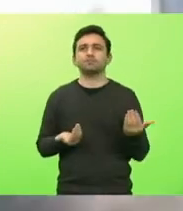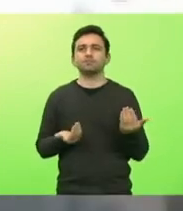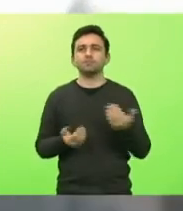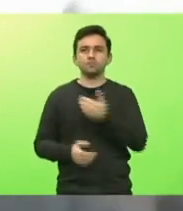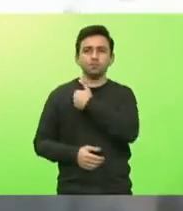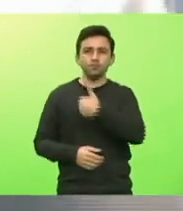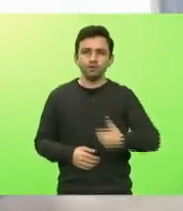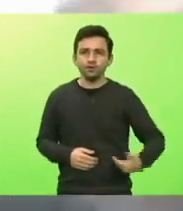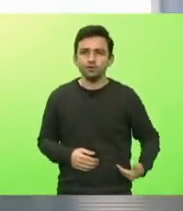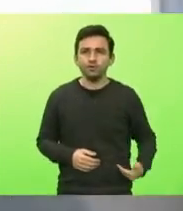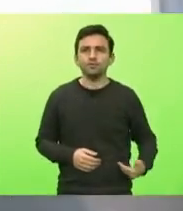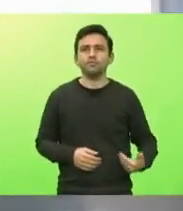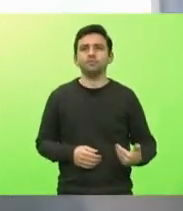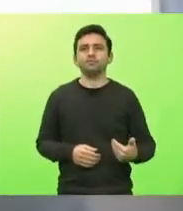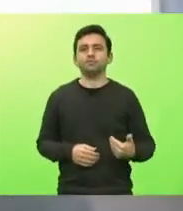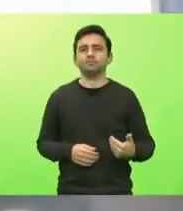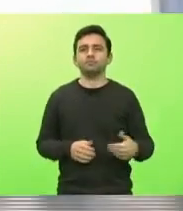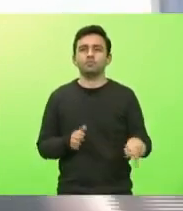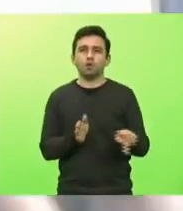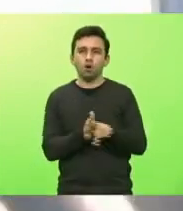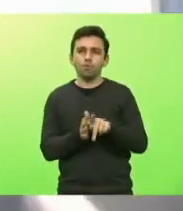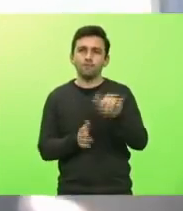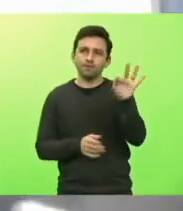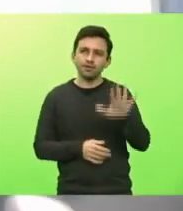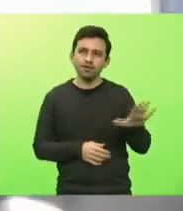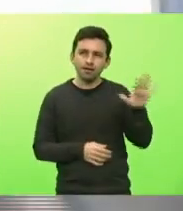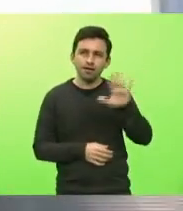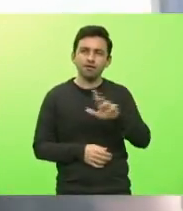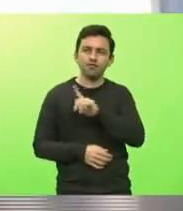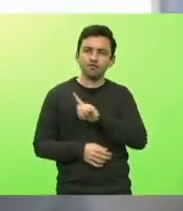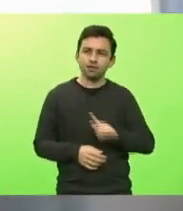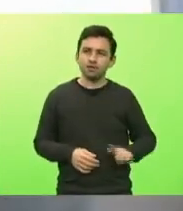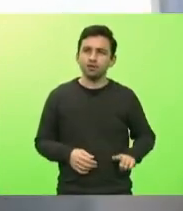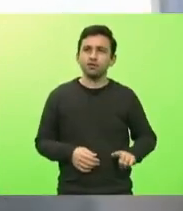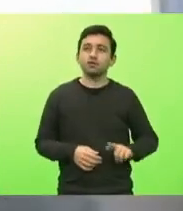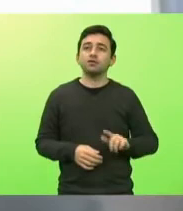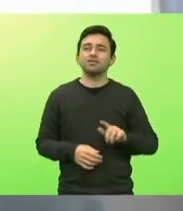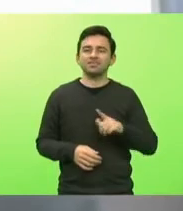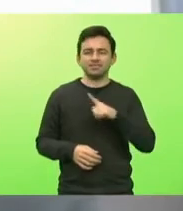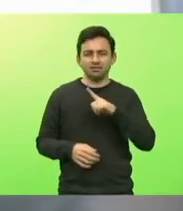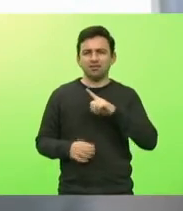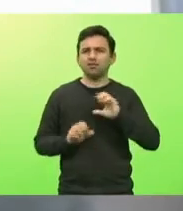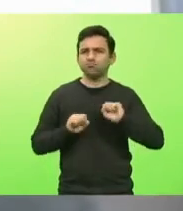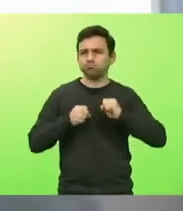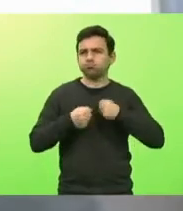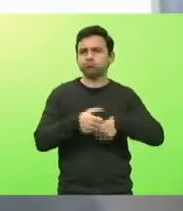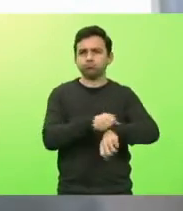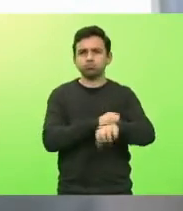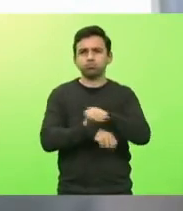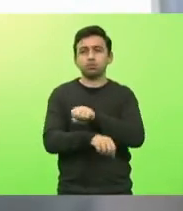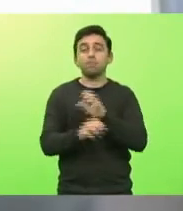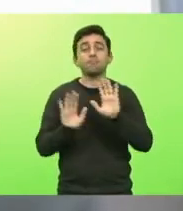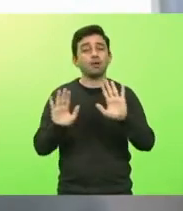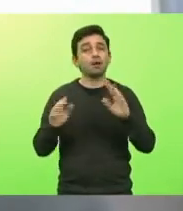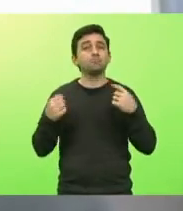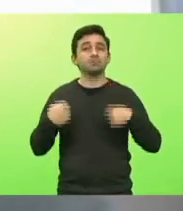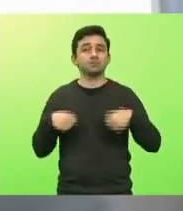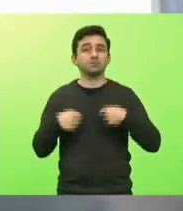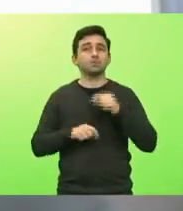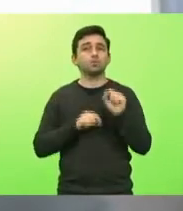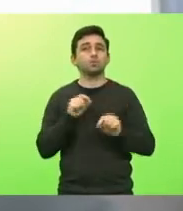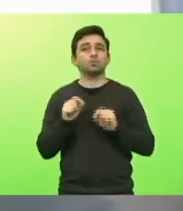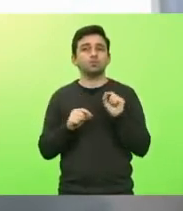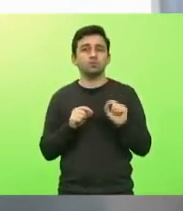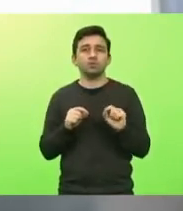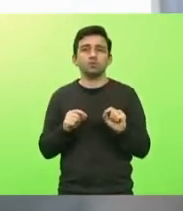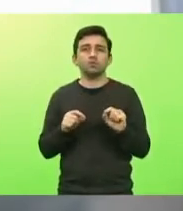do Estado, do Governo Federal, enfim, muito se tem feito. Mas é preciso de uma forma